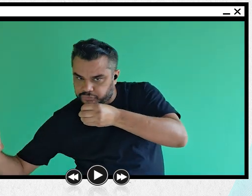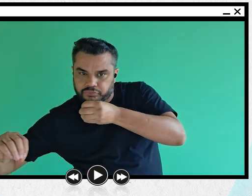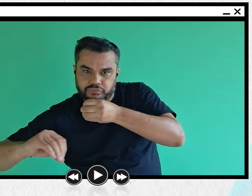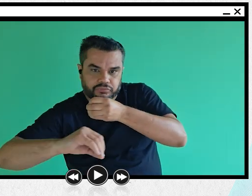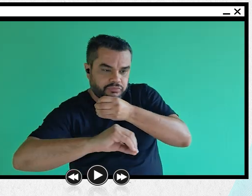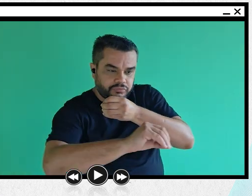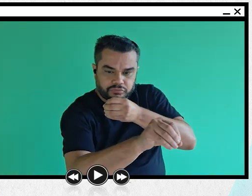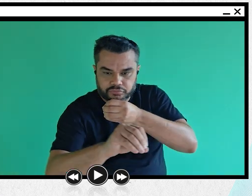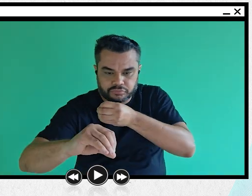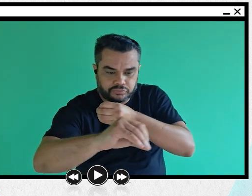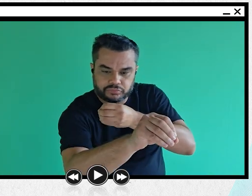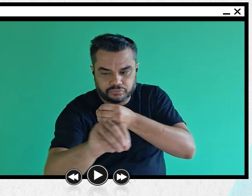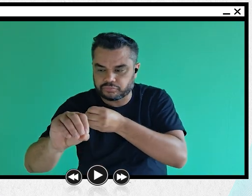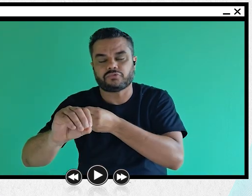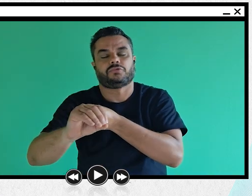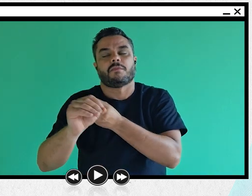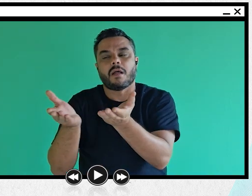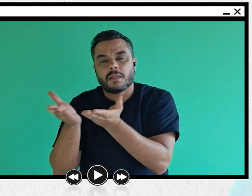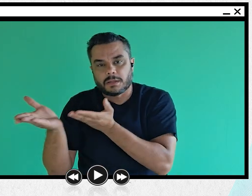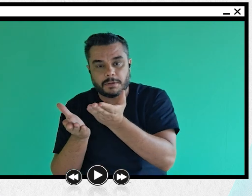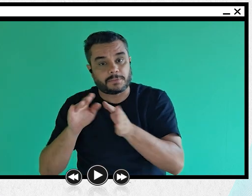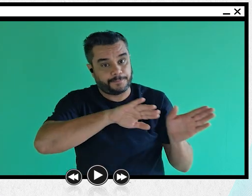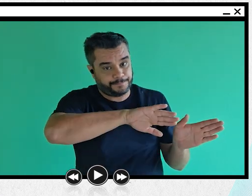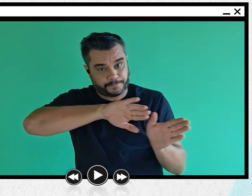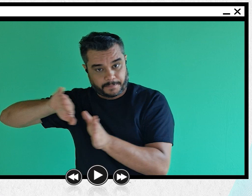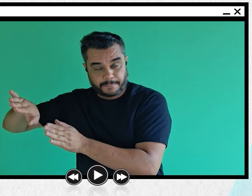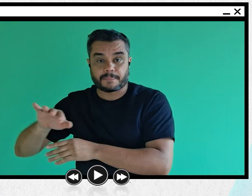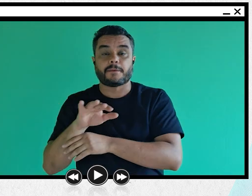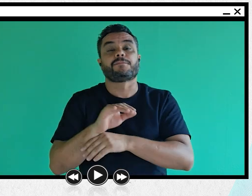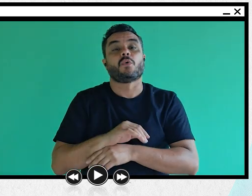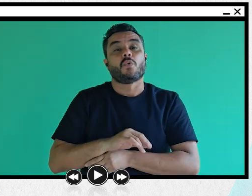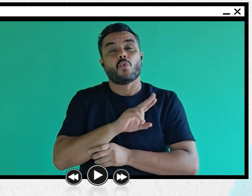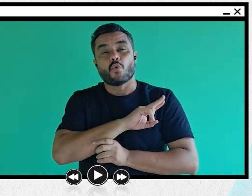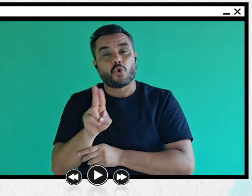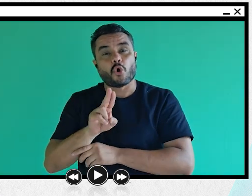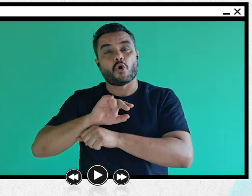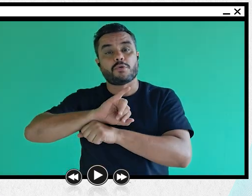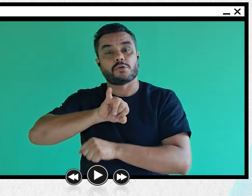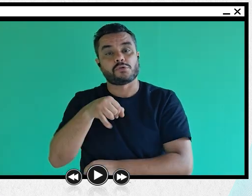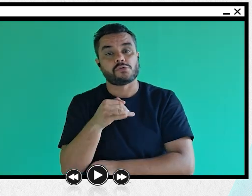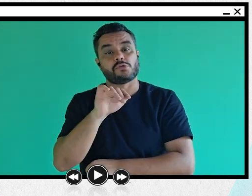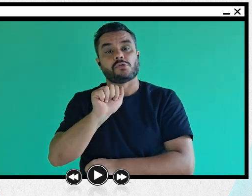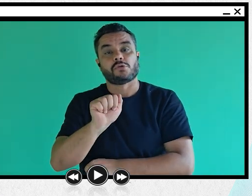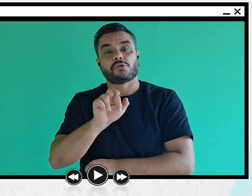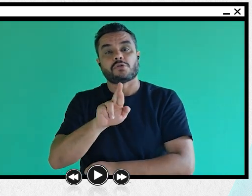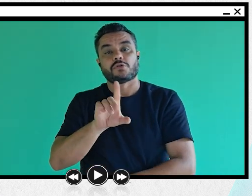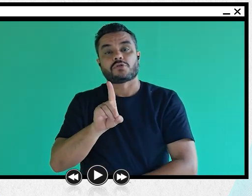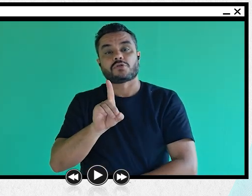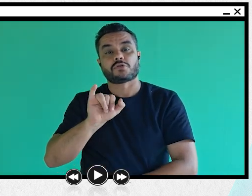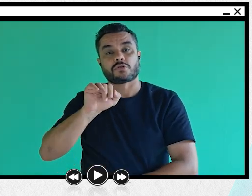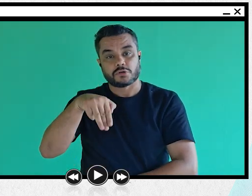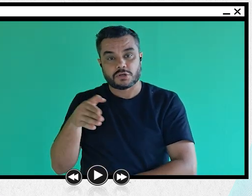vai para o jardim filtrante. Bom, o jardim filtrante ele tem um princípio, né, baseado na natureza, que